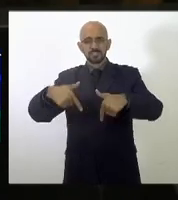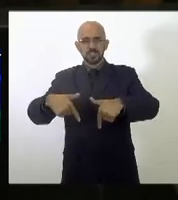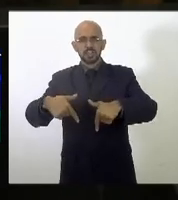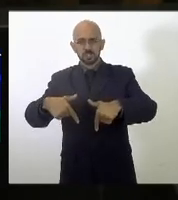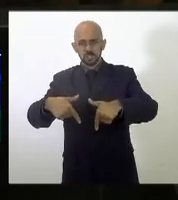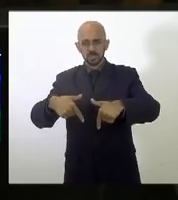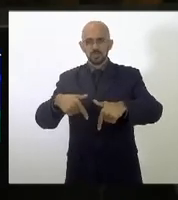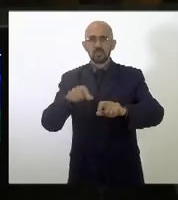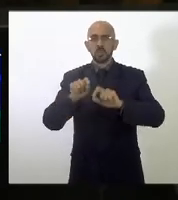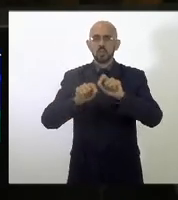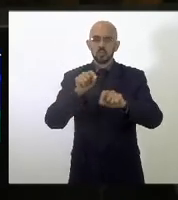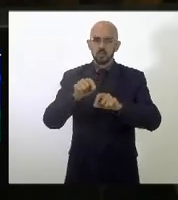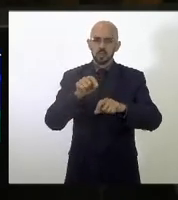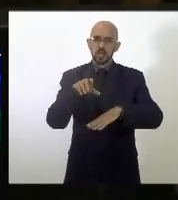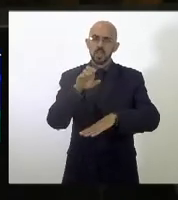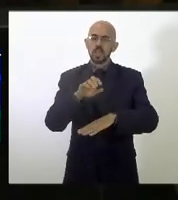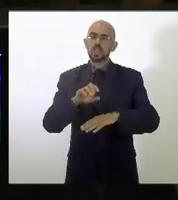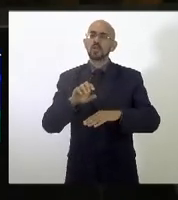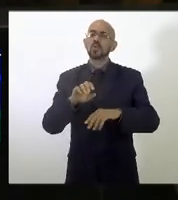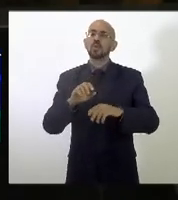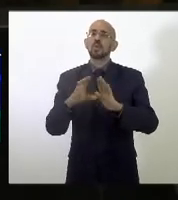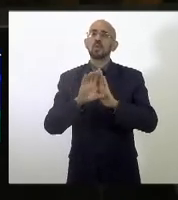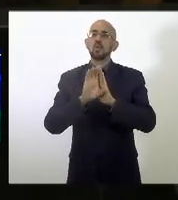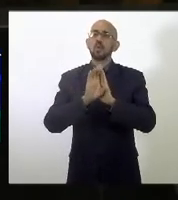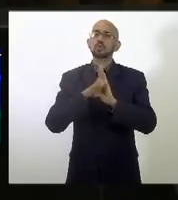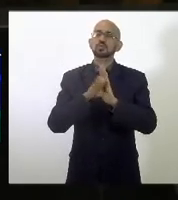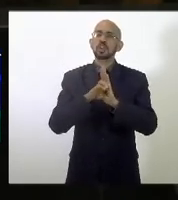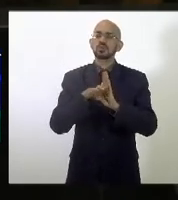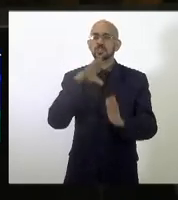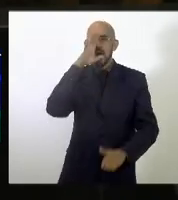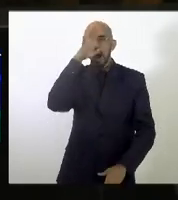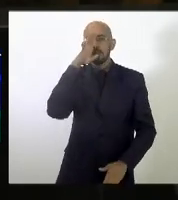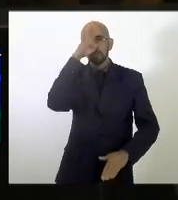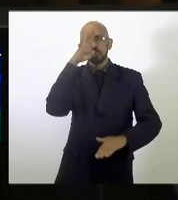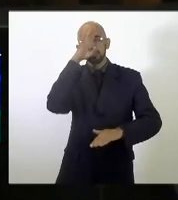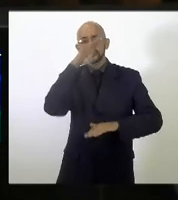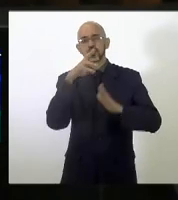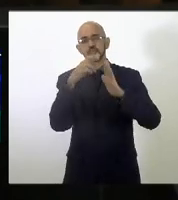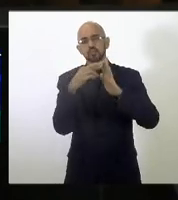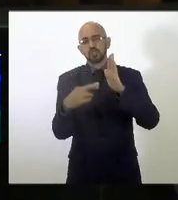âmbito estadual o conceito de abuso regulatório,